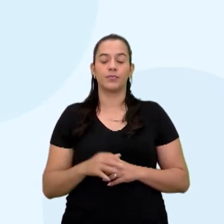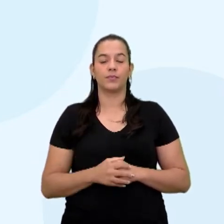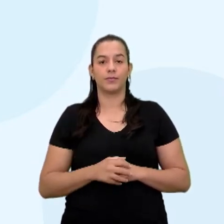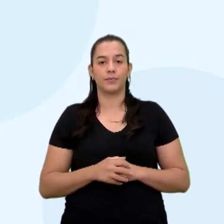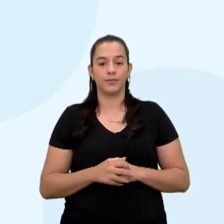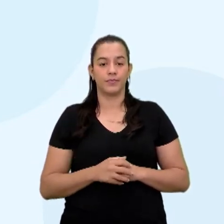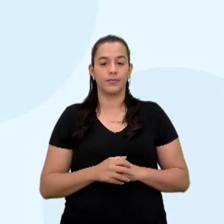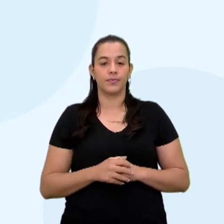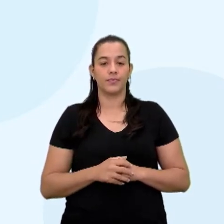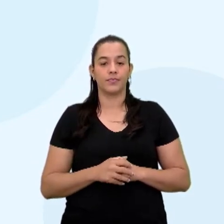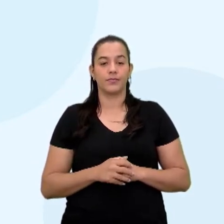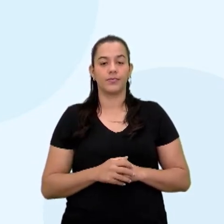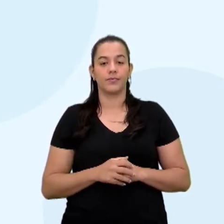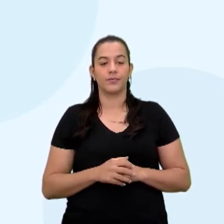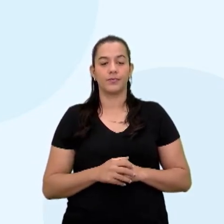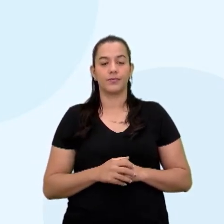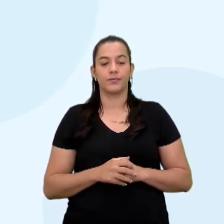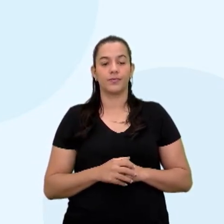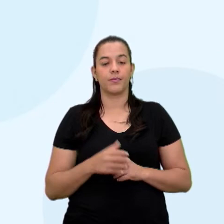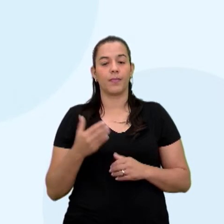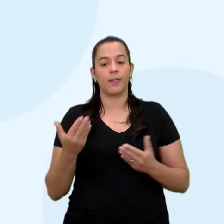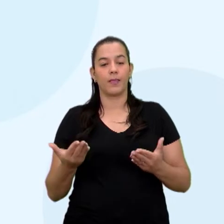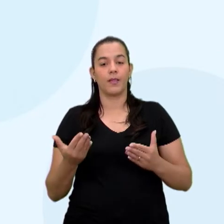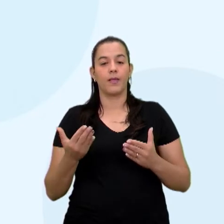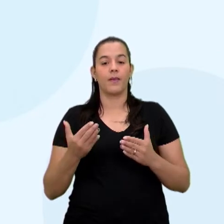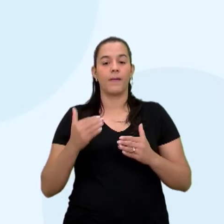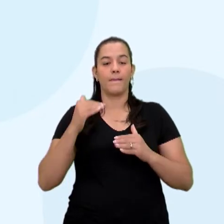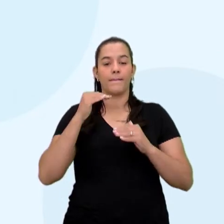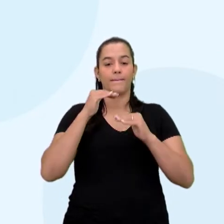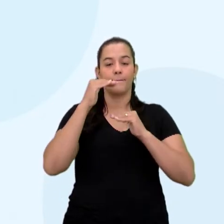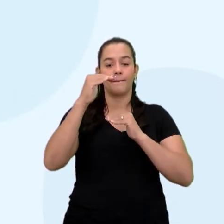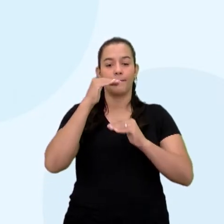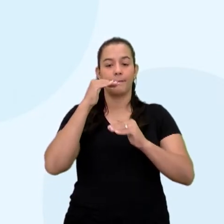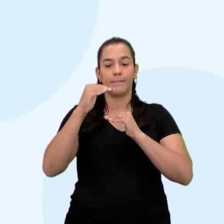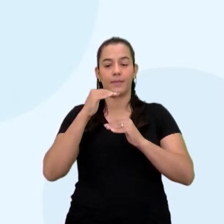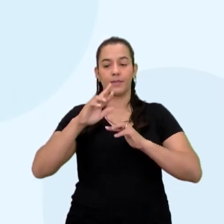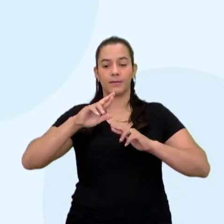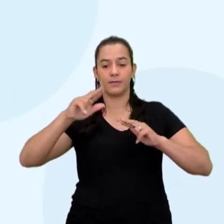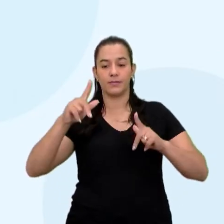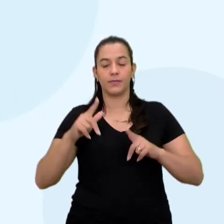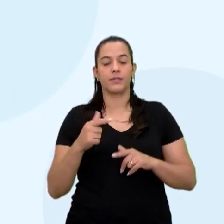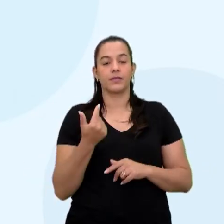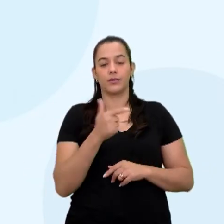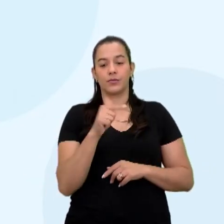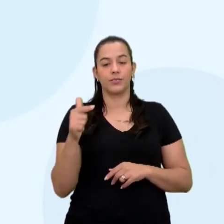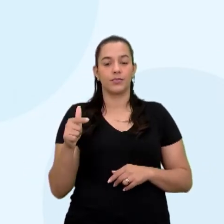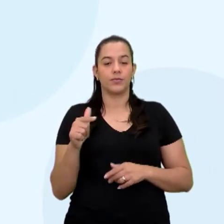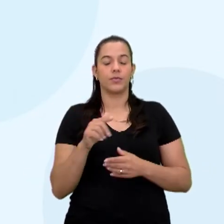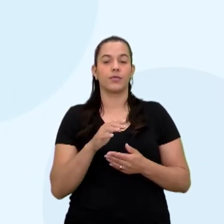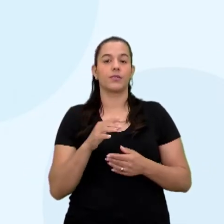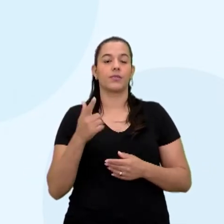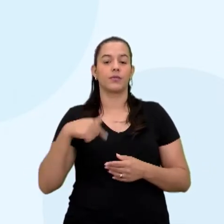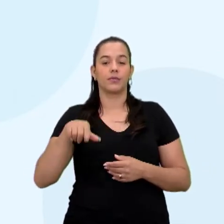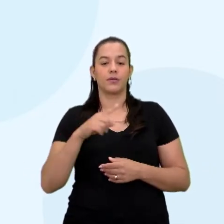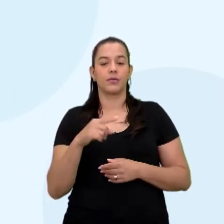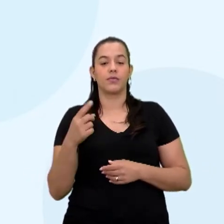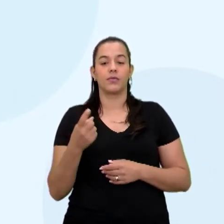56,52% de ganhos a mais. Agora, entre a parda e a preta não tem muita diferença, porque a gente observou aí né, a parda